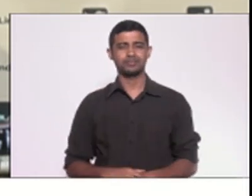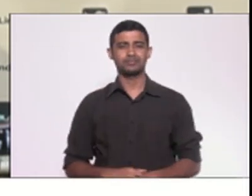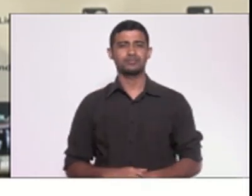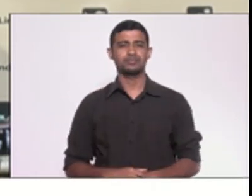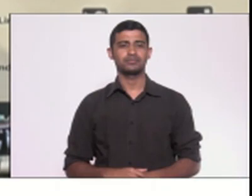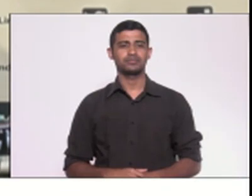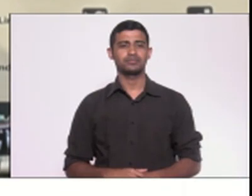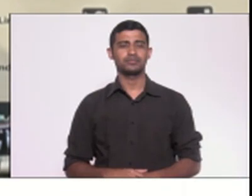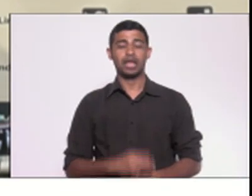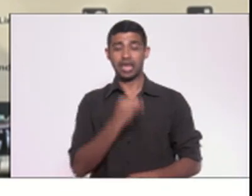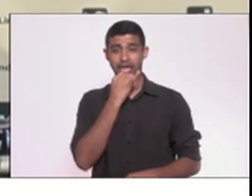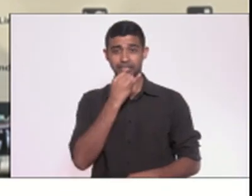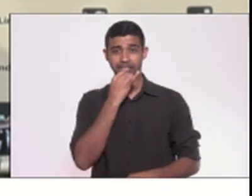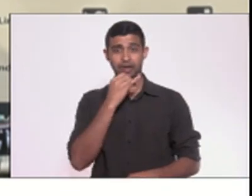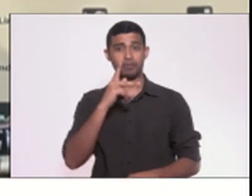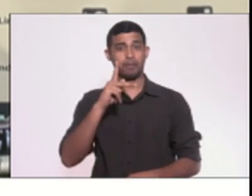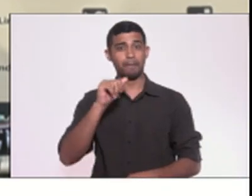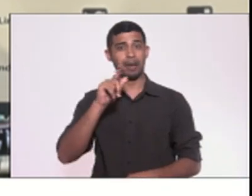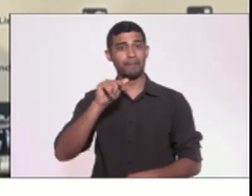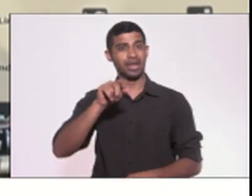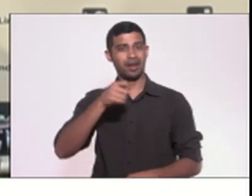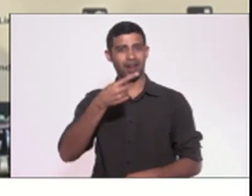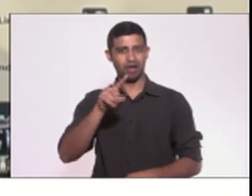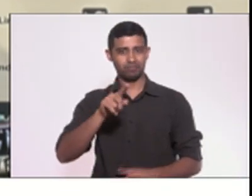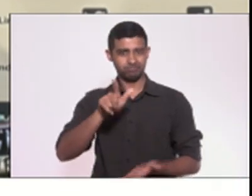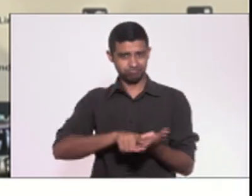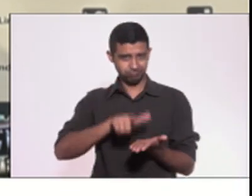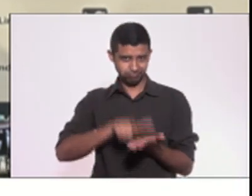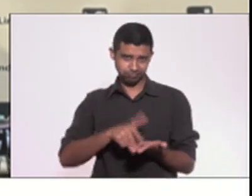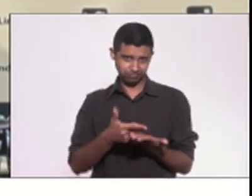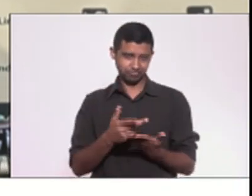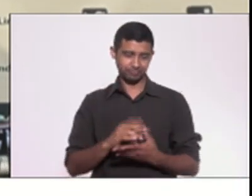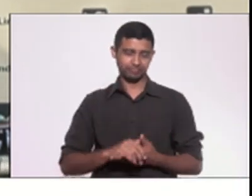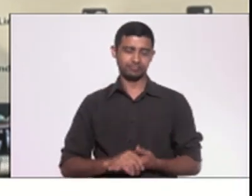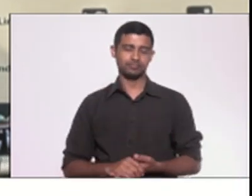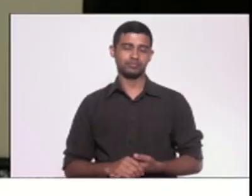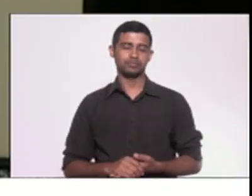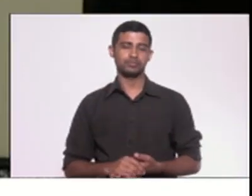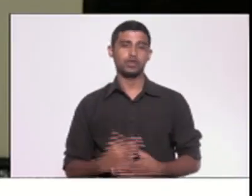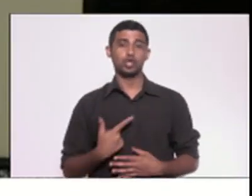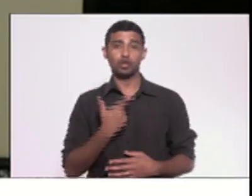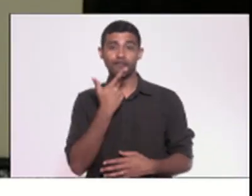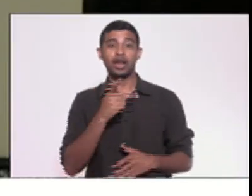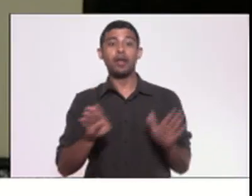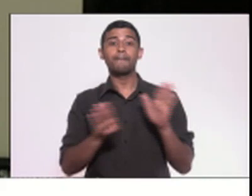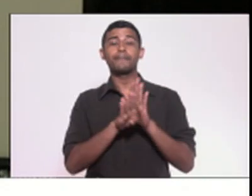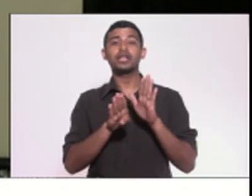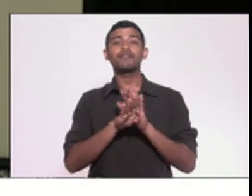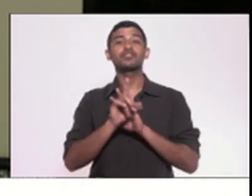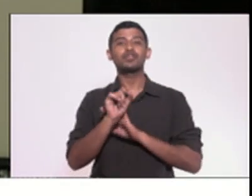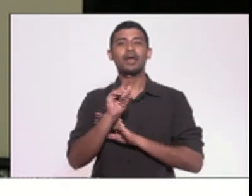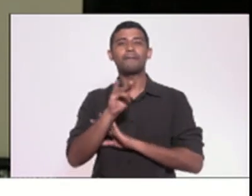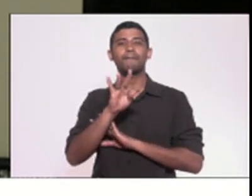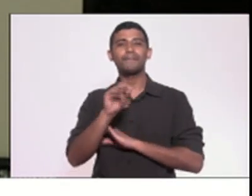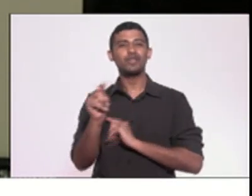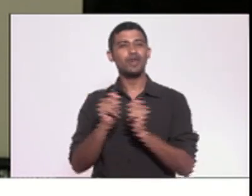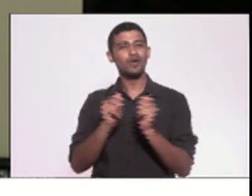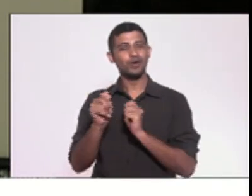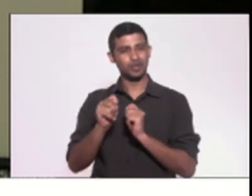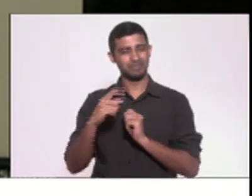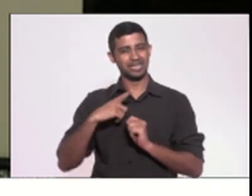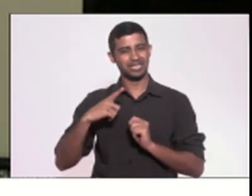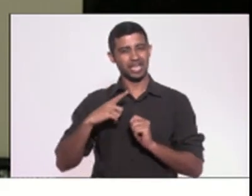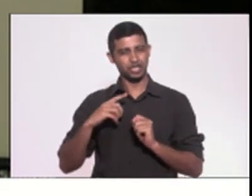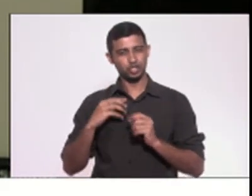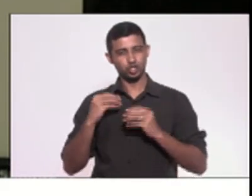O caso do papelão, esse é um dos benefícios, né? Eu estou falando aqui de benefícios que a bioeconomia traz com a